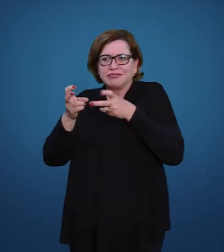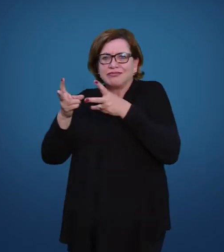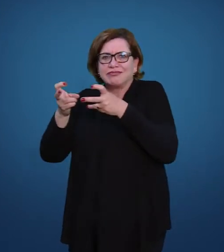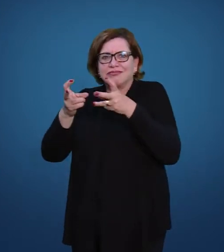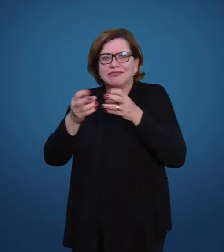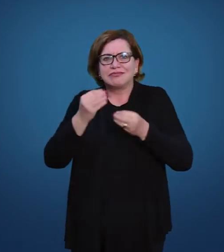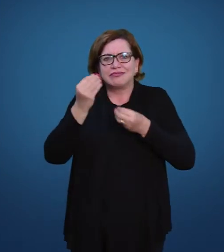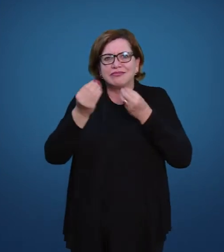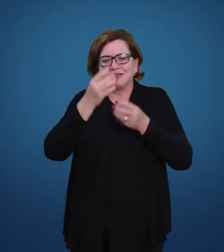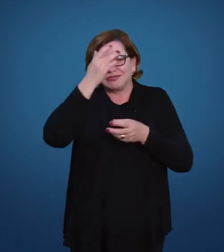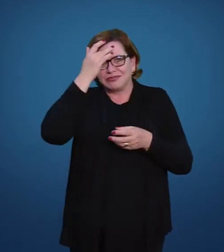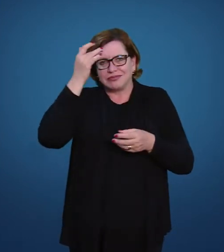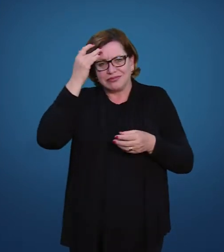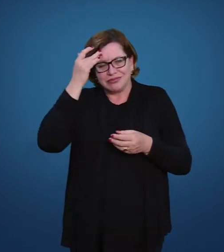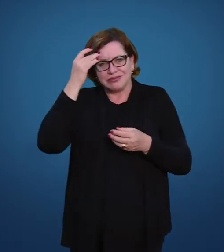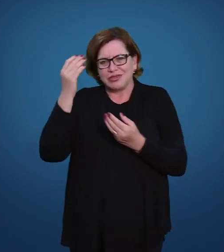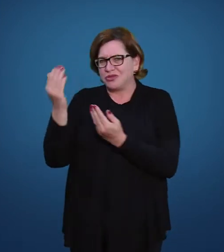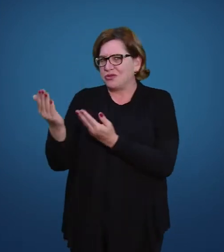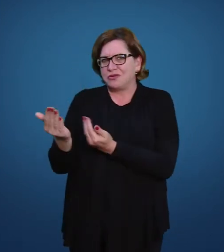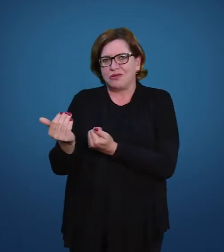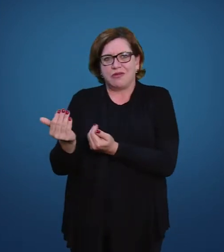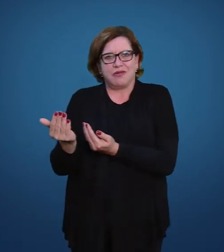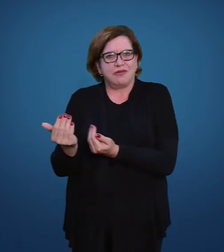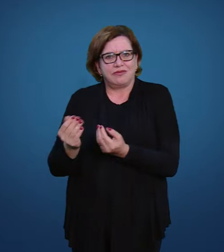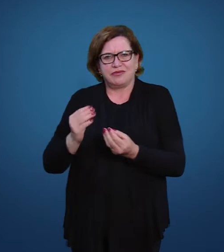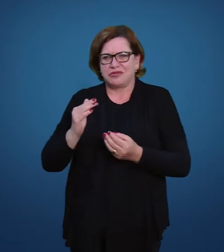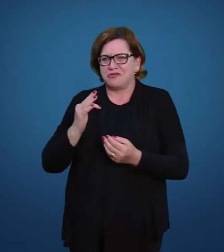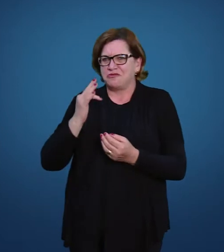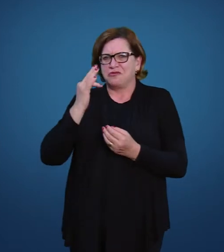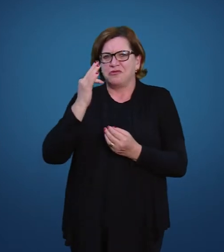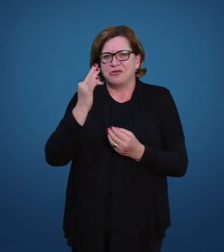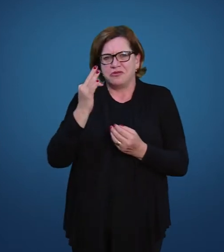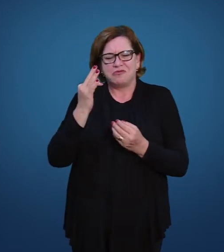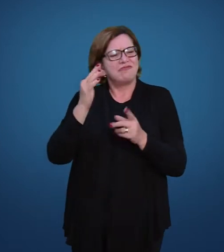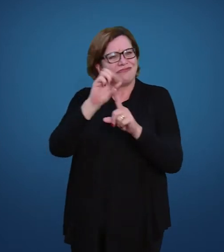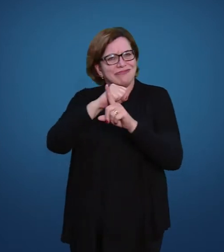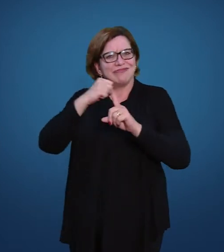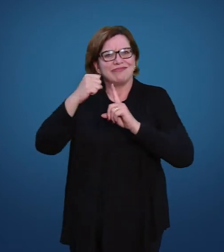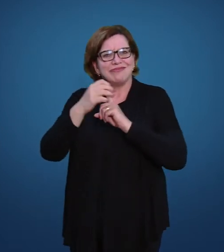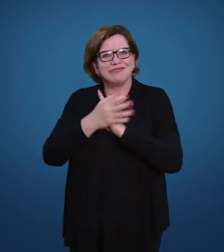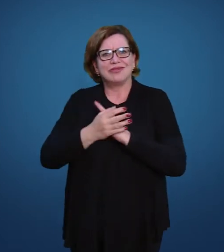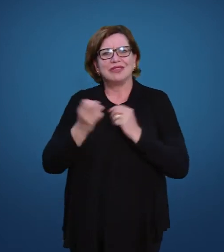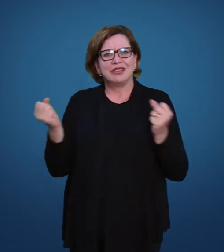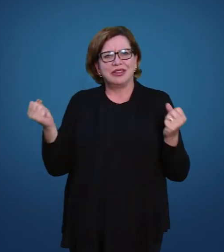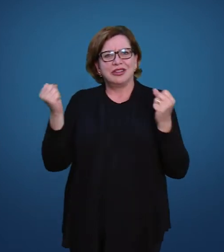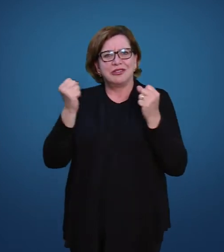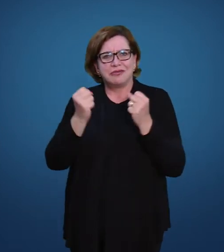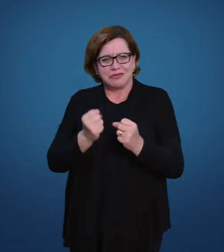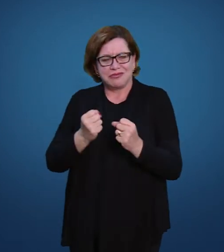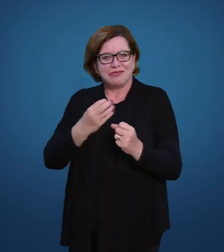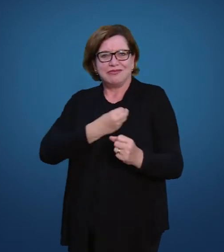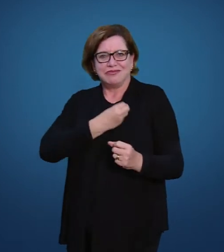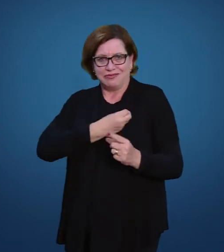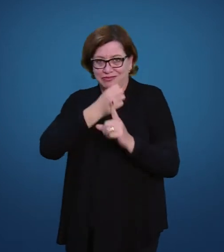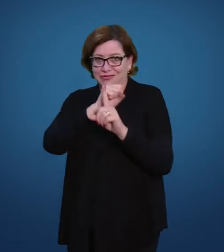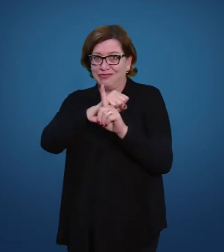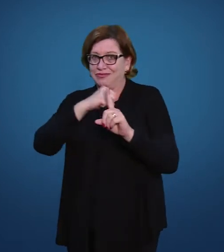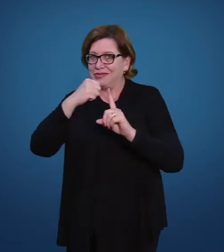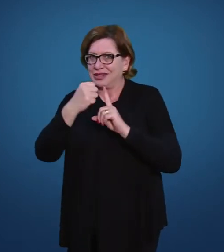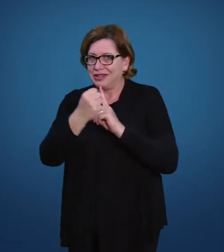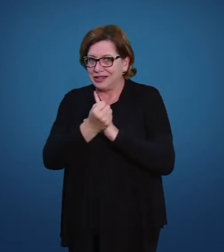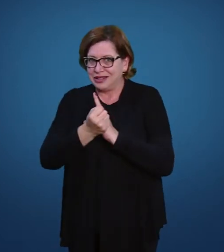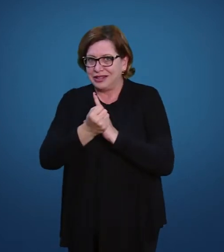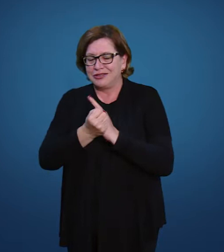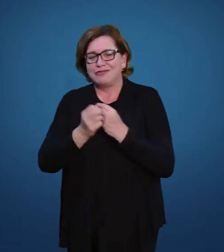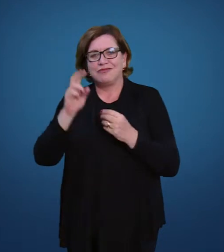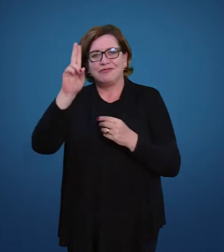pessoas, as novas gerações, né? Os novos integrantes da sociedade possam entrar nela, se